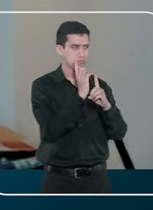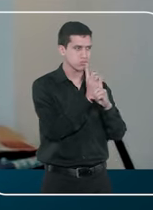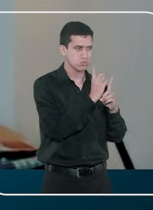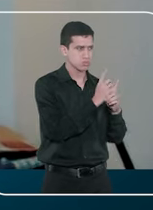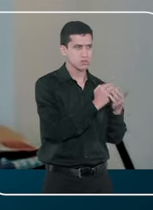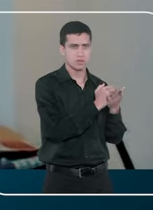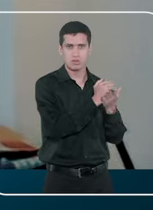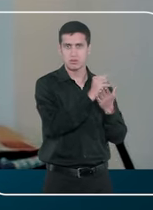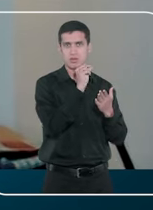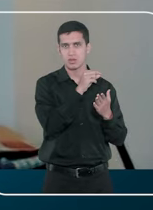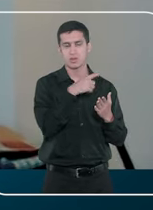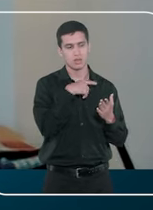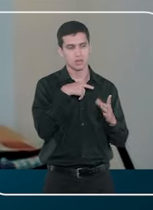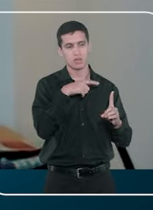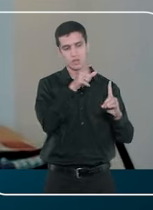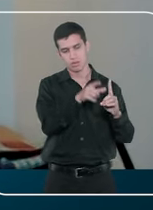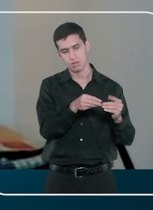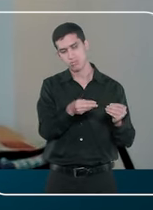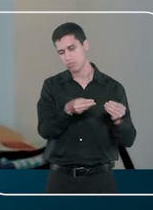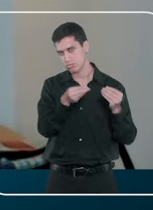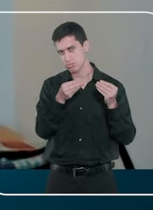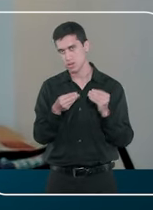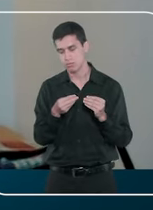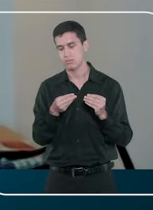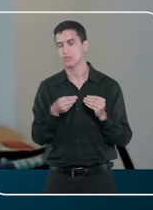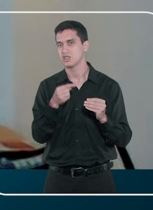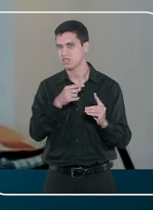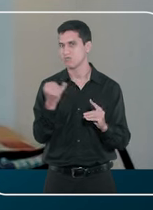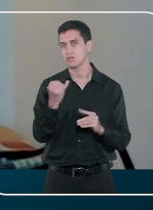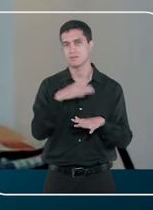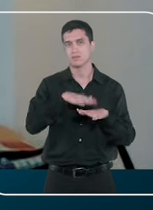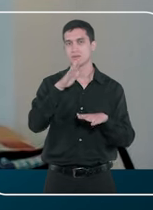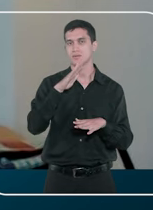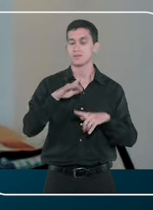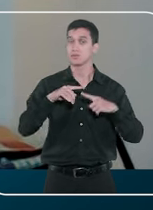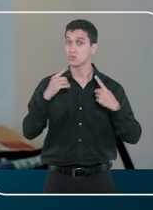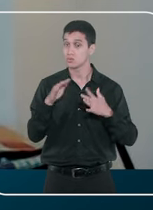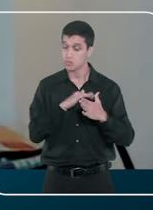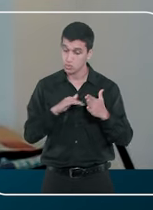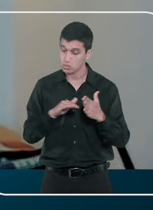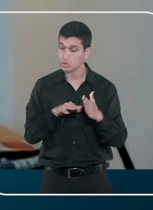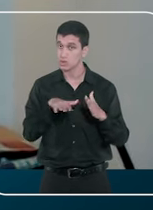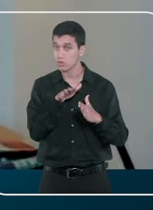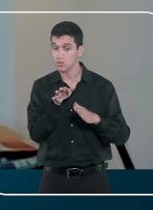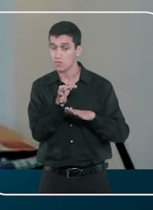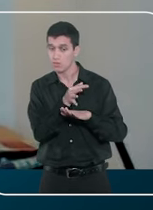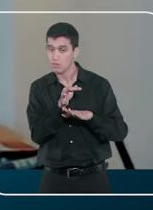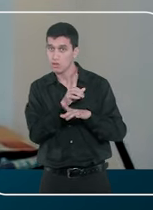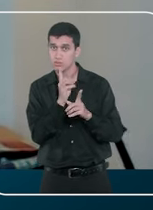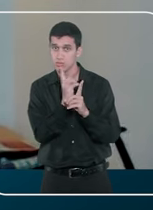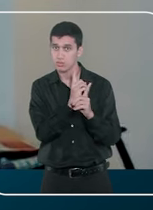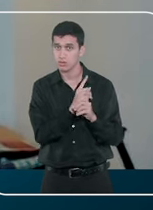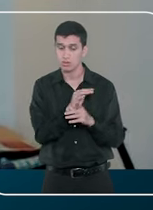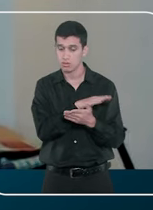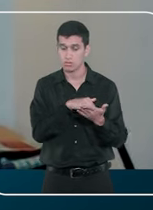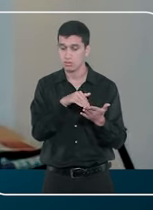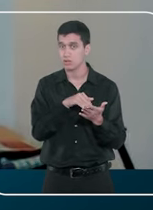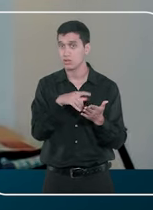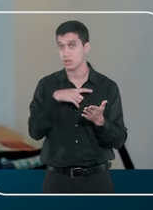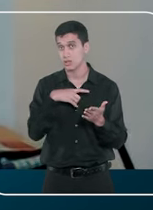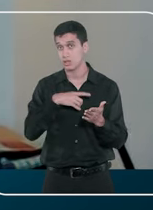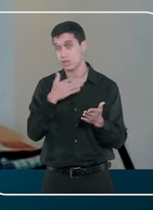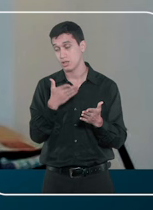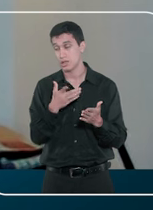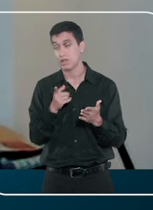do que seja a colaboração dessa pessoa. Então, todas essas formalidades subsequentes à homologação é que